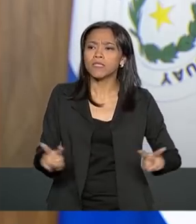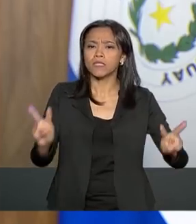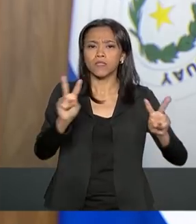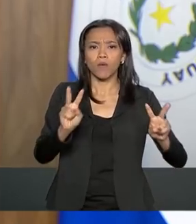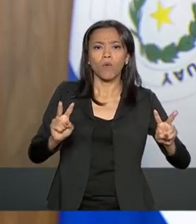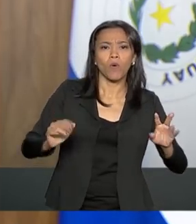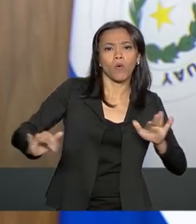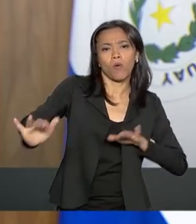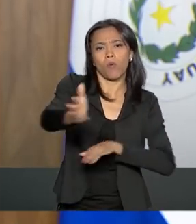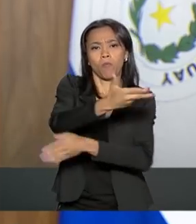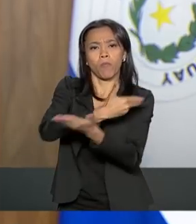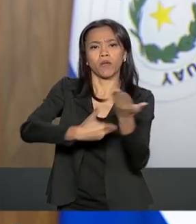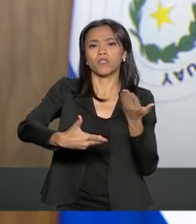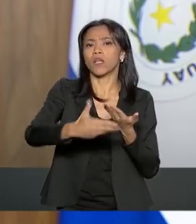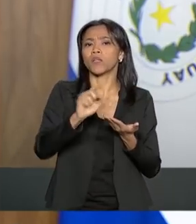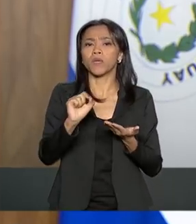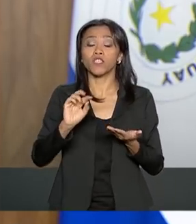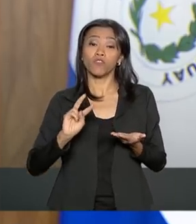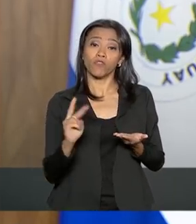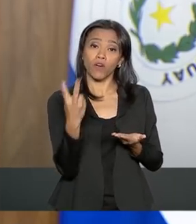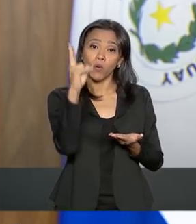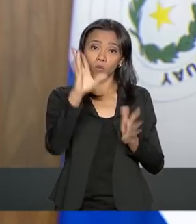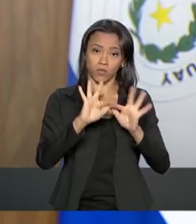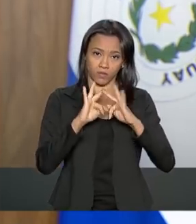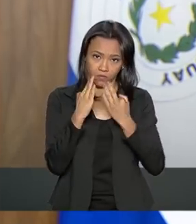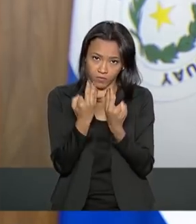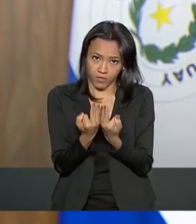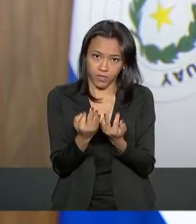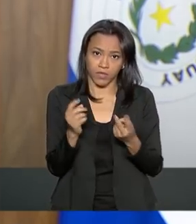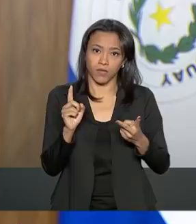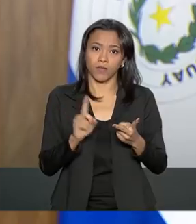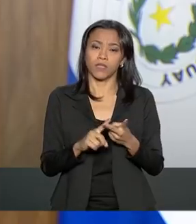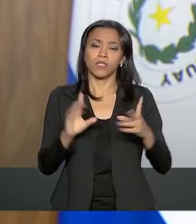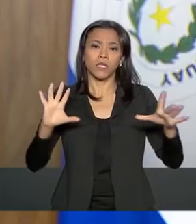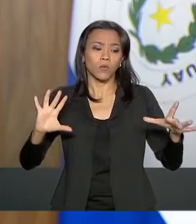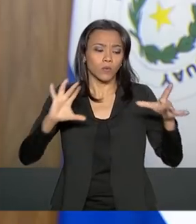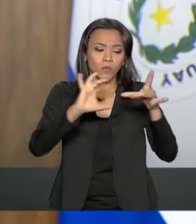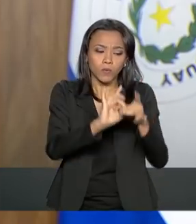defesa dos valores da família, os valores da integração,